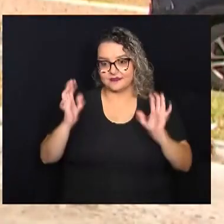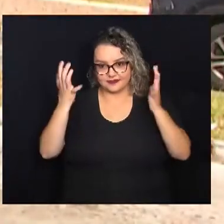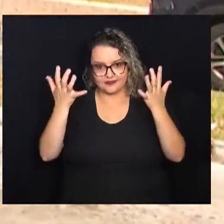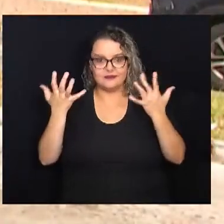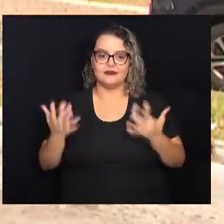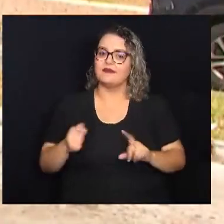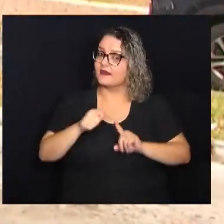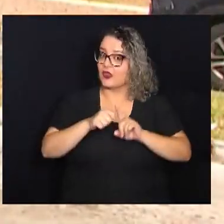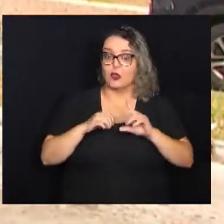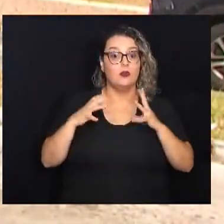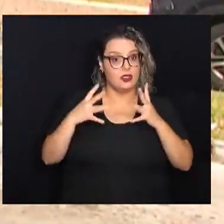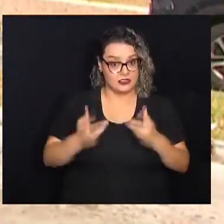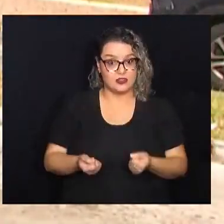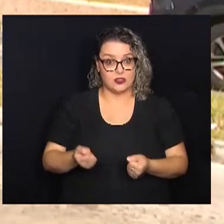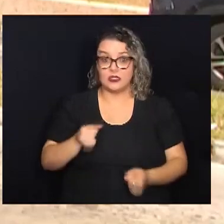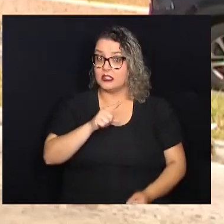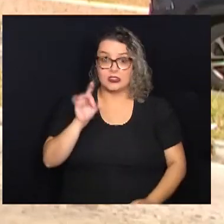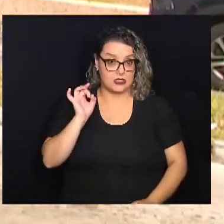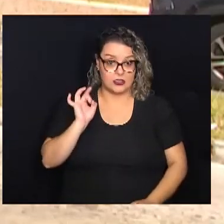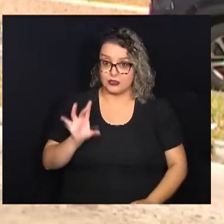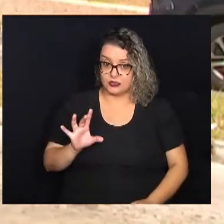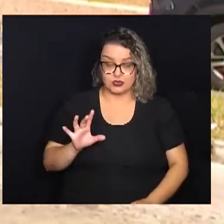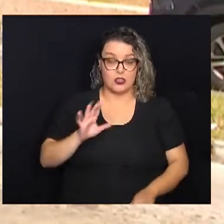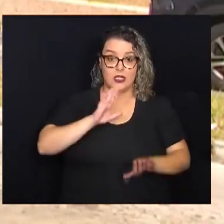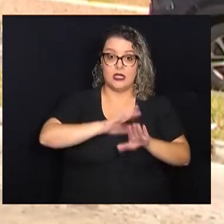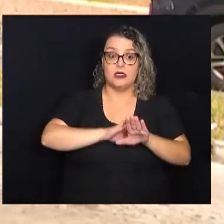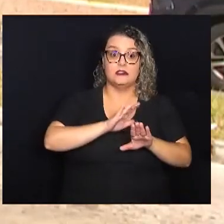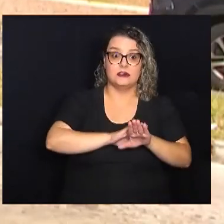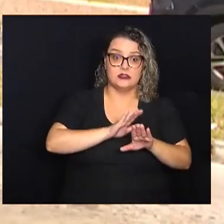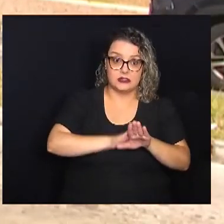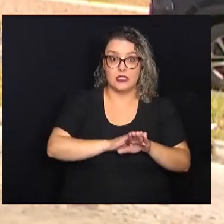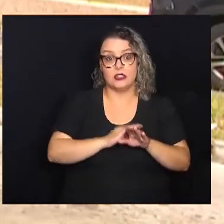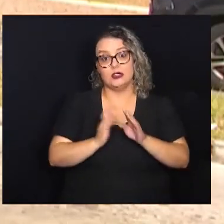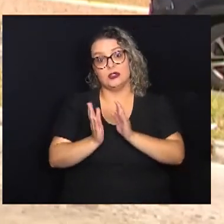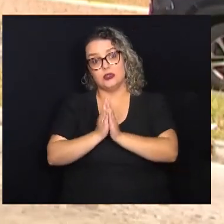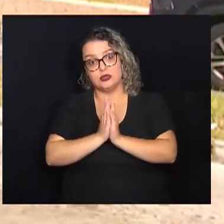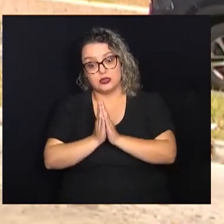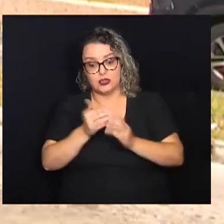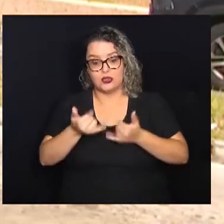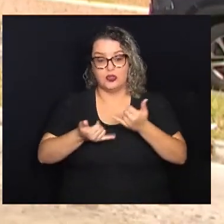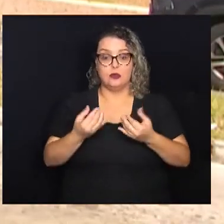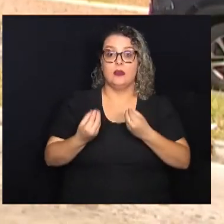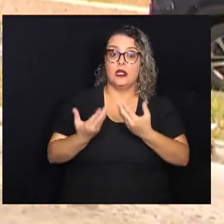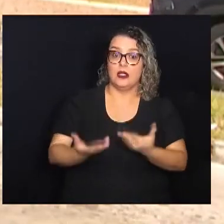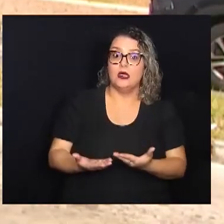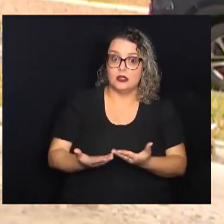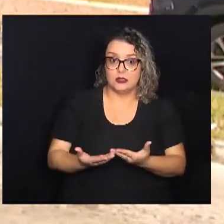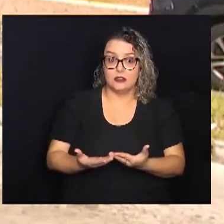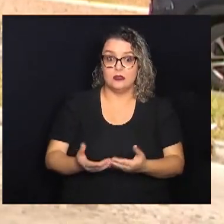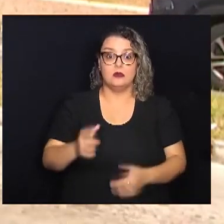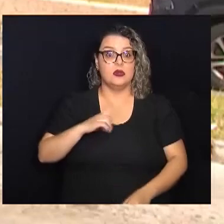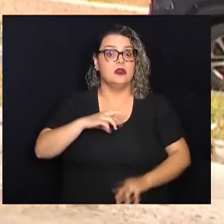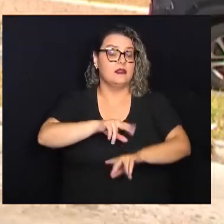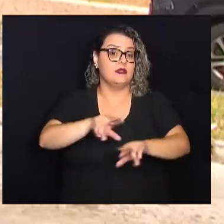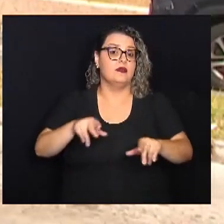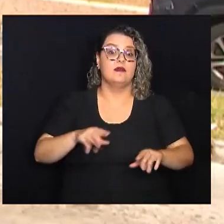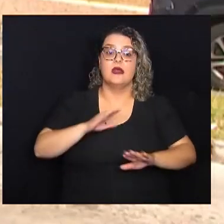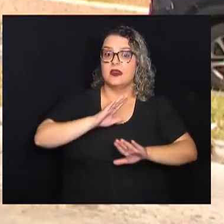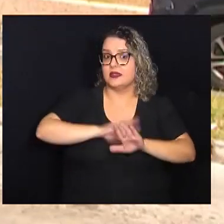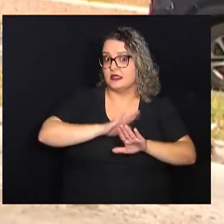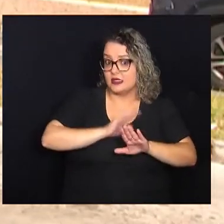mês todo. E não só as atividades, né, com os brinquedos, a entrega de brinquedos, mas nós vamos ter várias atividades.